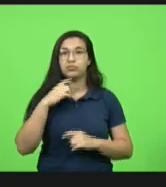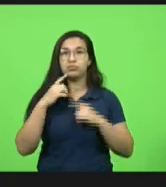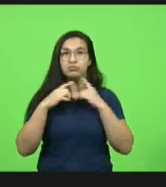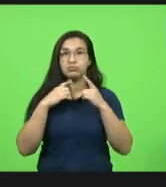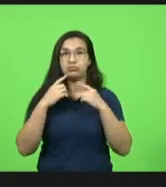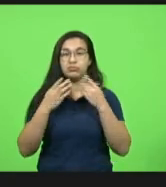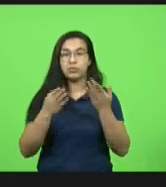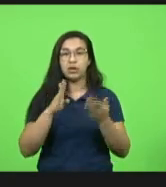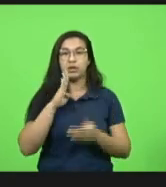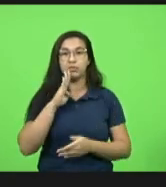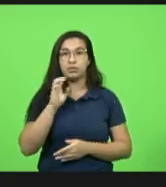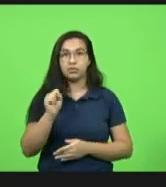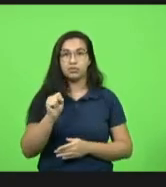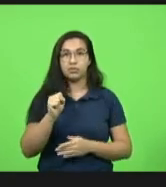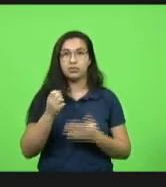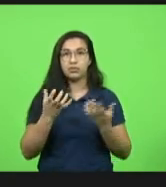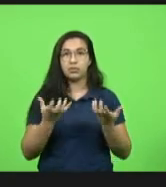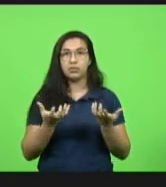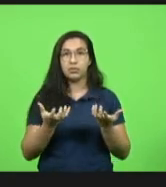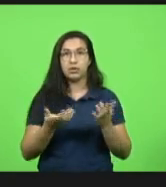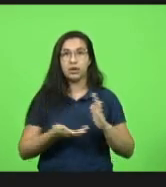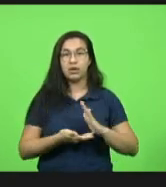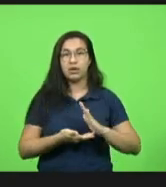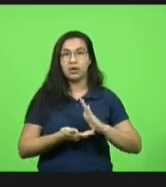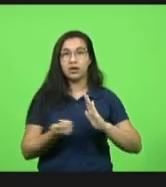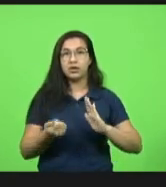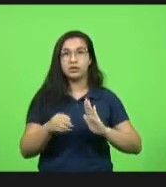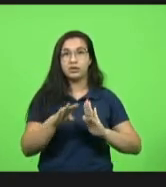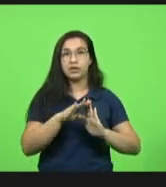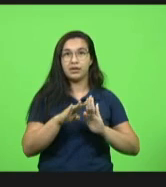da retirada da matéria.